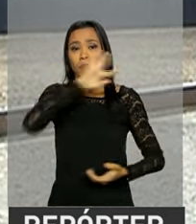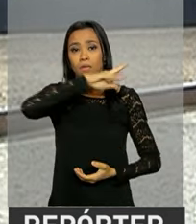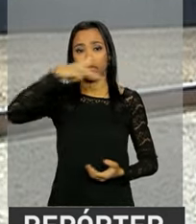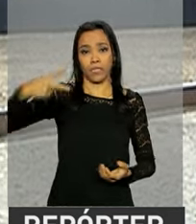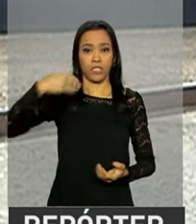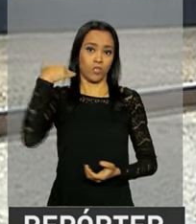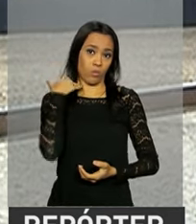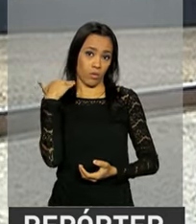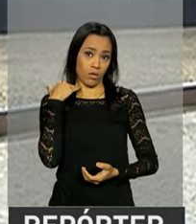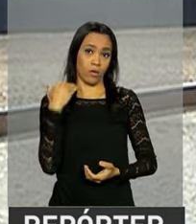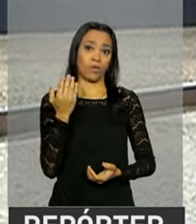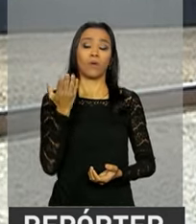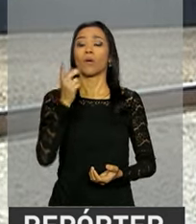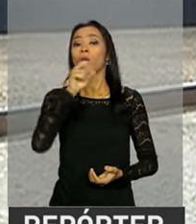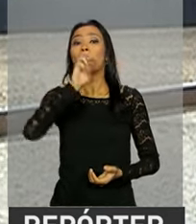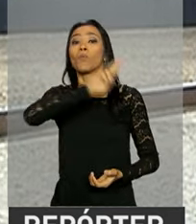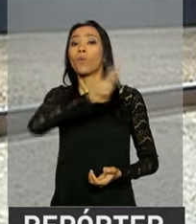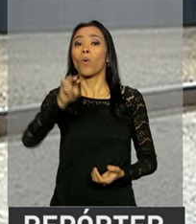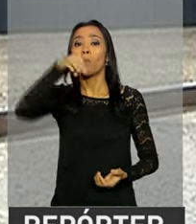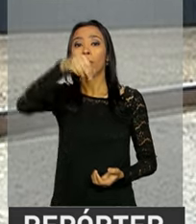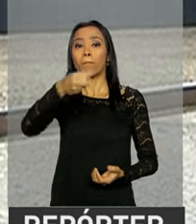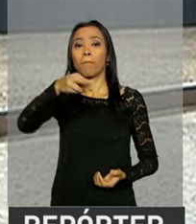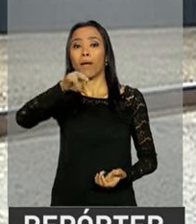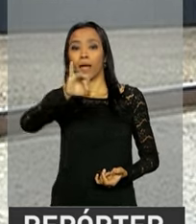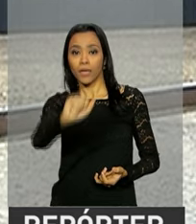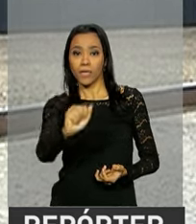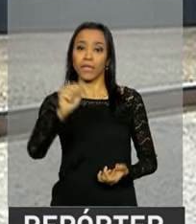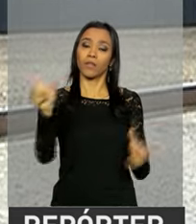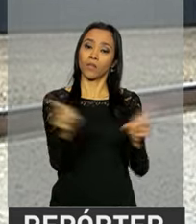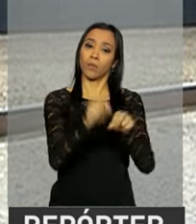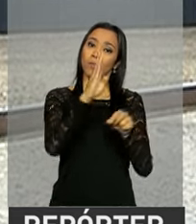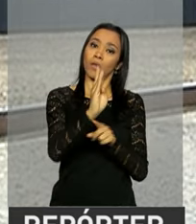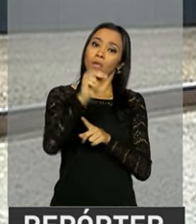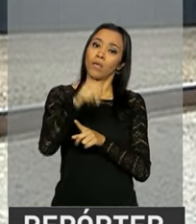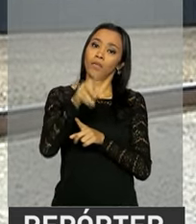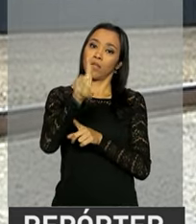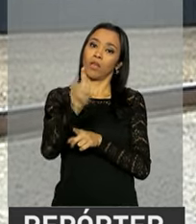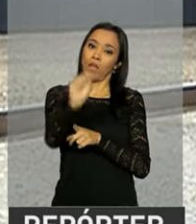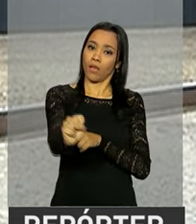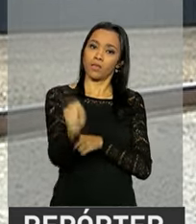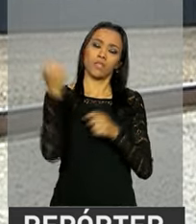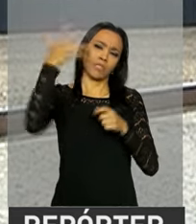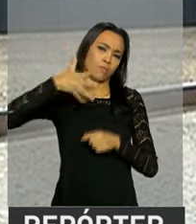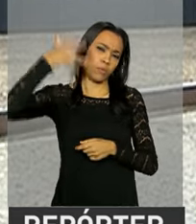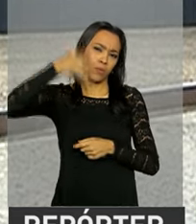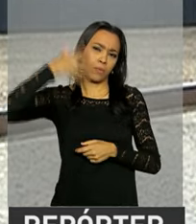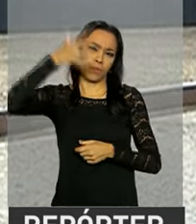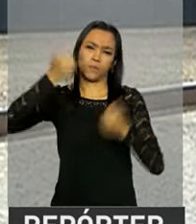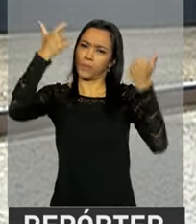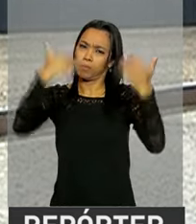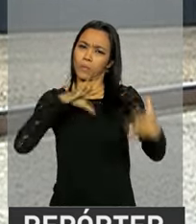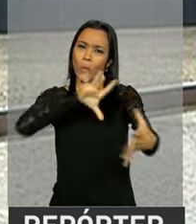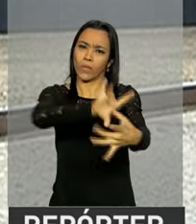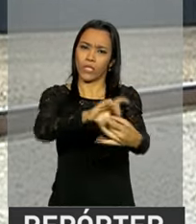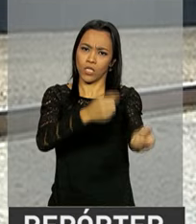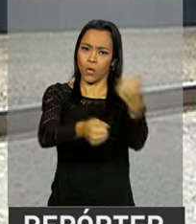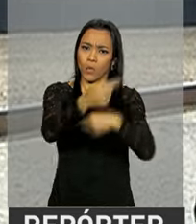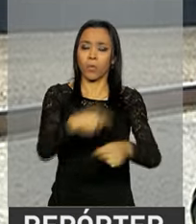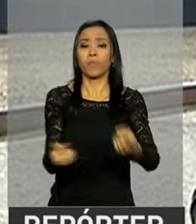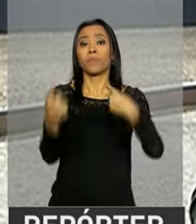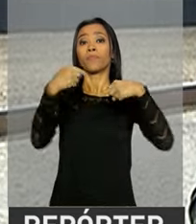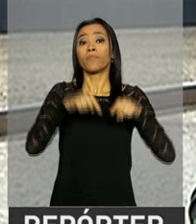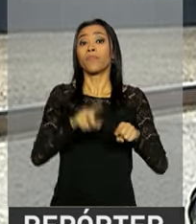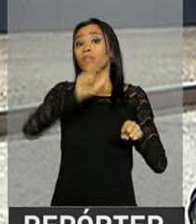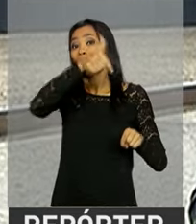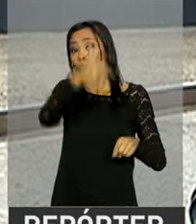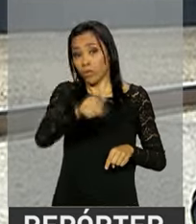Desenvolvimento Econômico e Social, Maria Silvia Bastos Marques, fala sobre o novo papel do banco nesse contexto. Já o secretário executivo